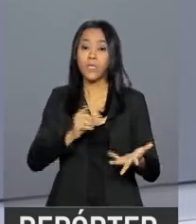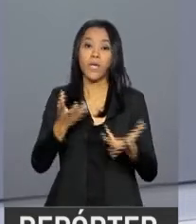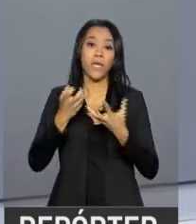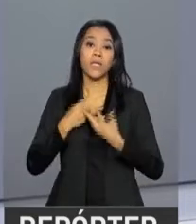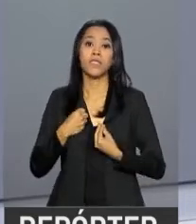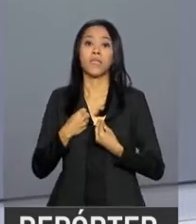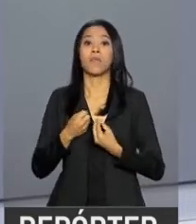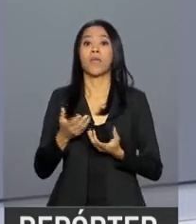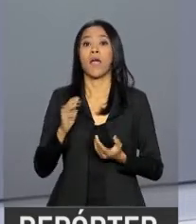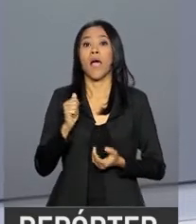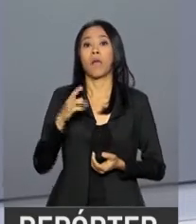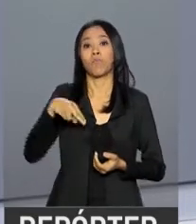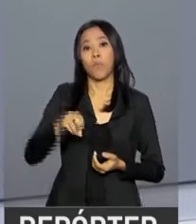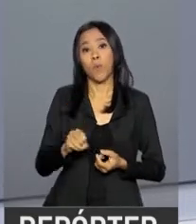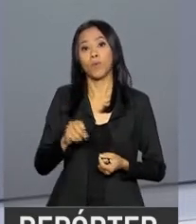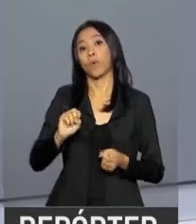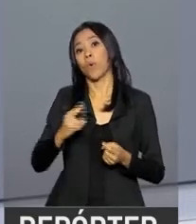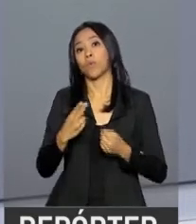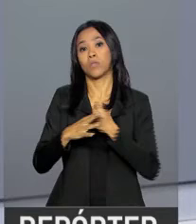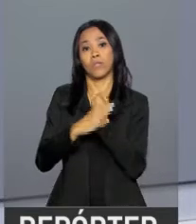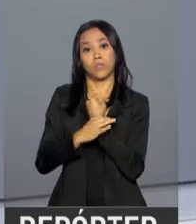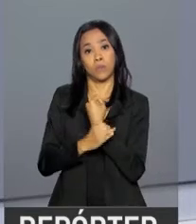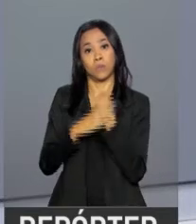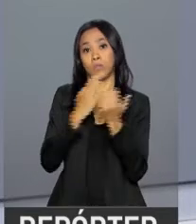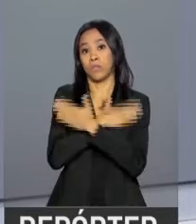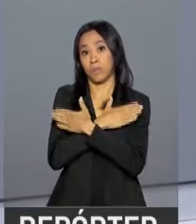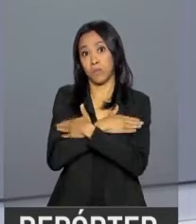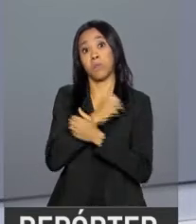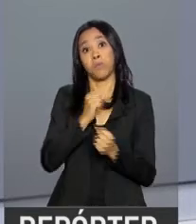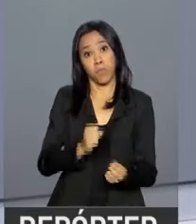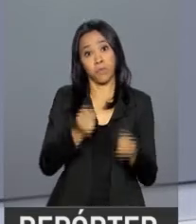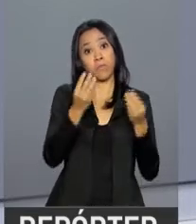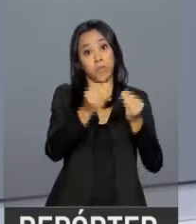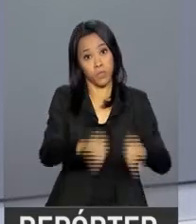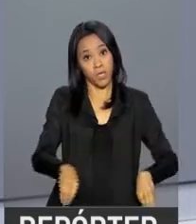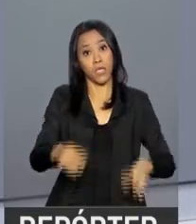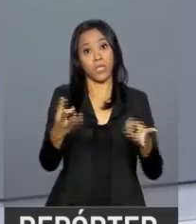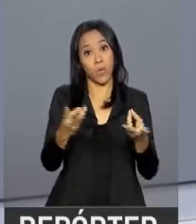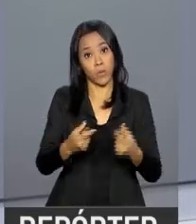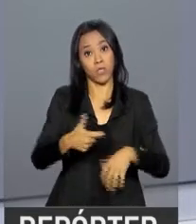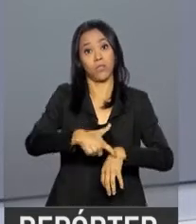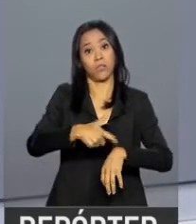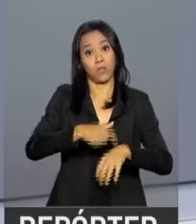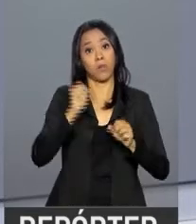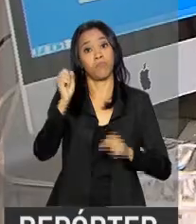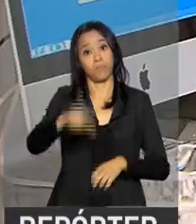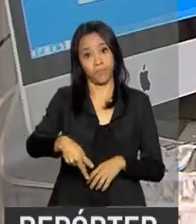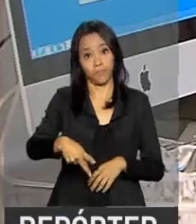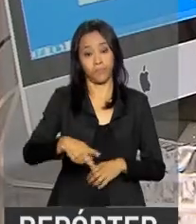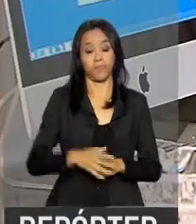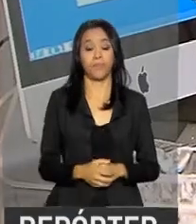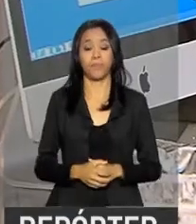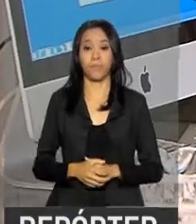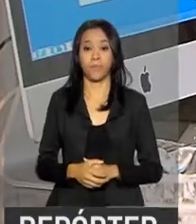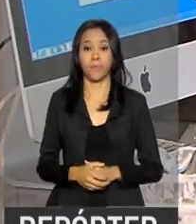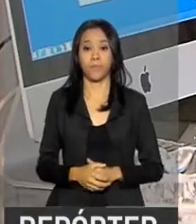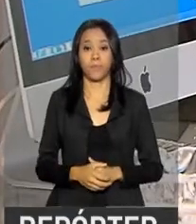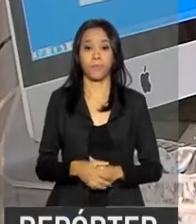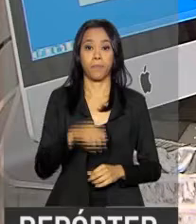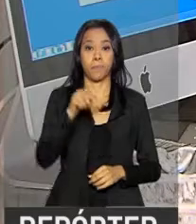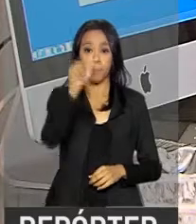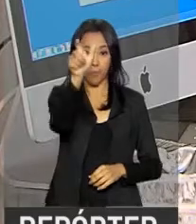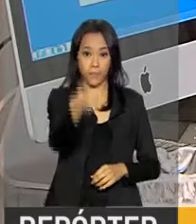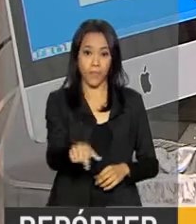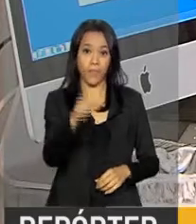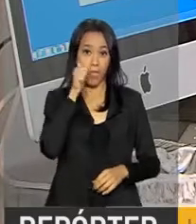e o seguro-desemprego e pode ainda ser prejudicado na contagem de tempo para aposentadoria. A